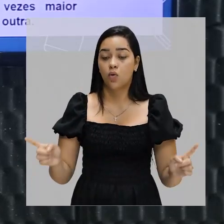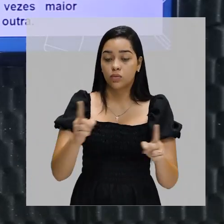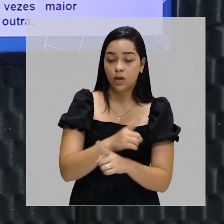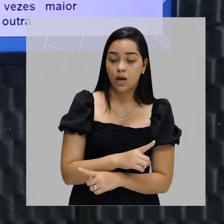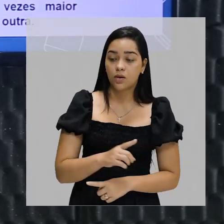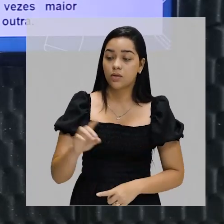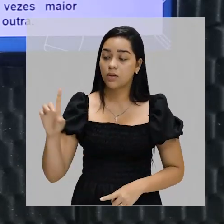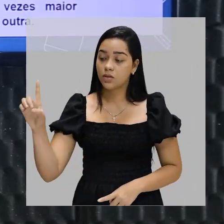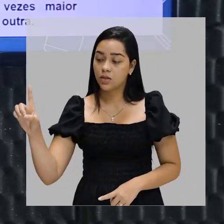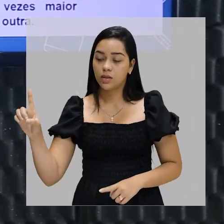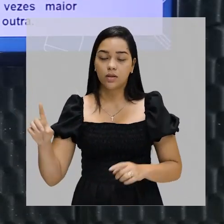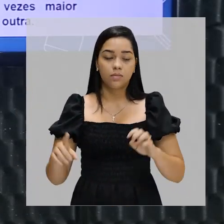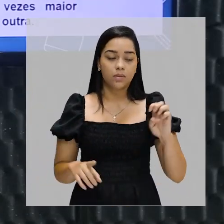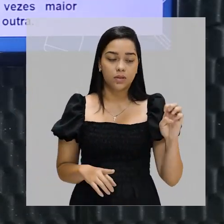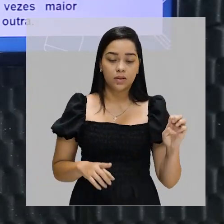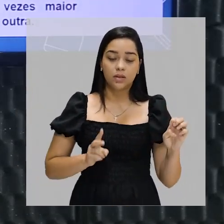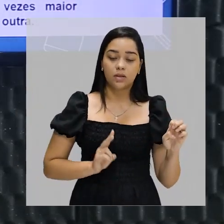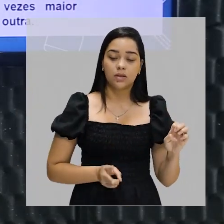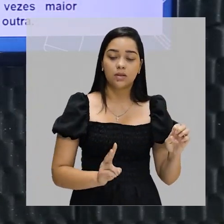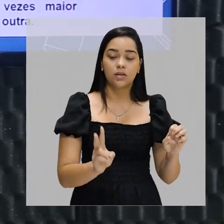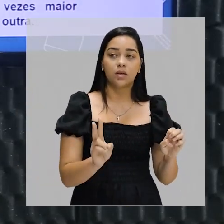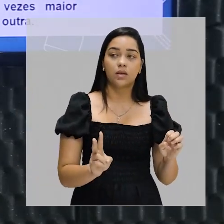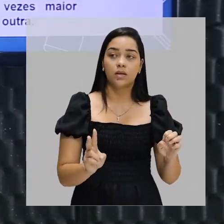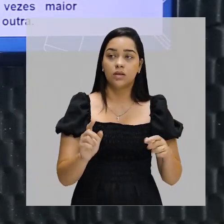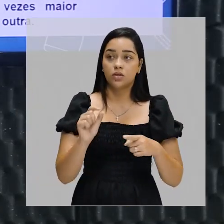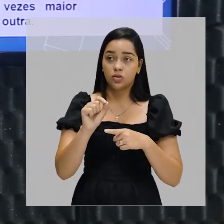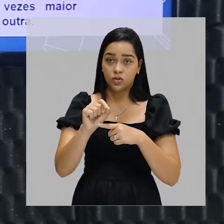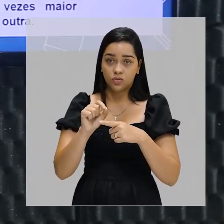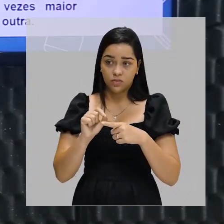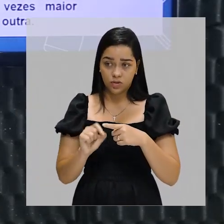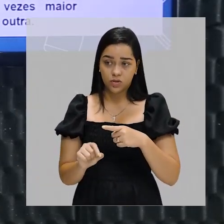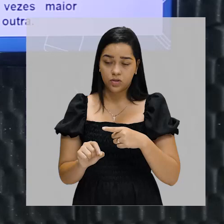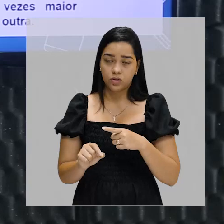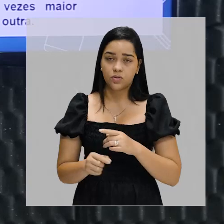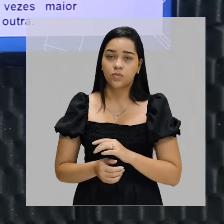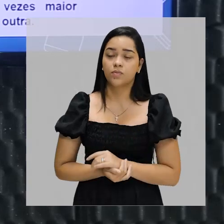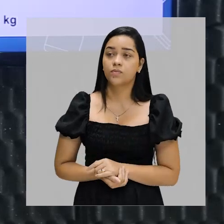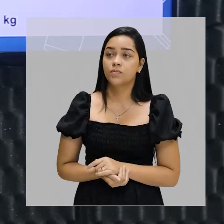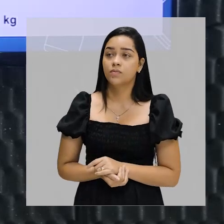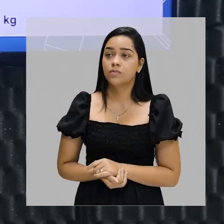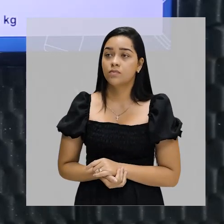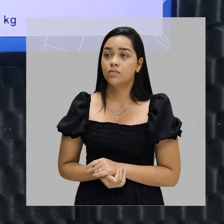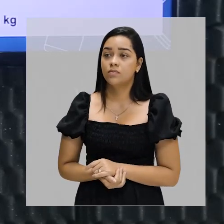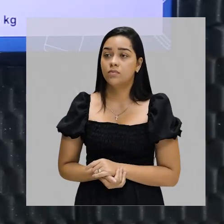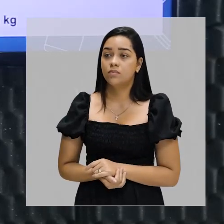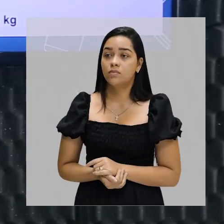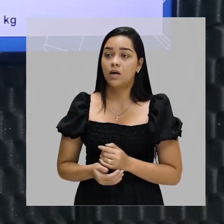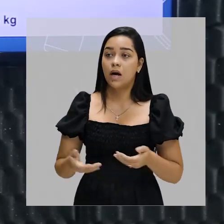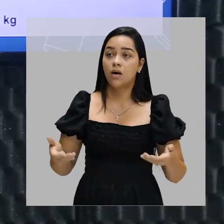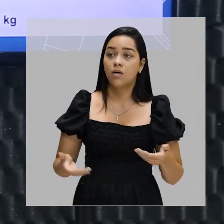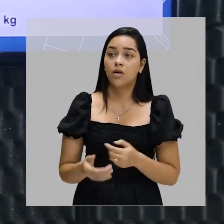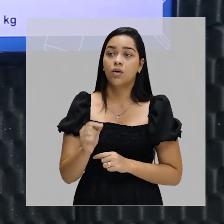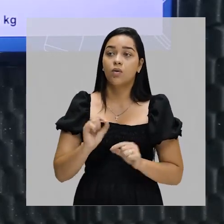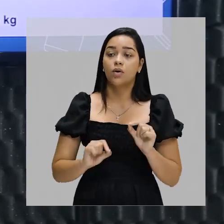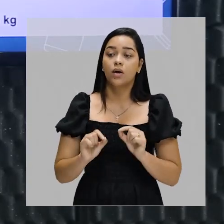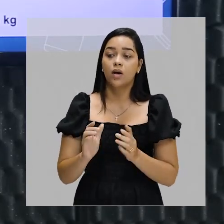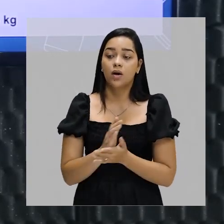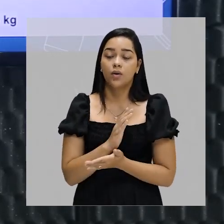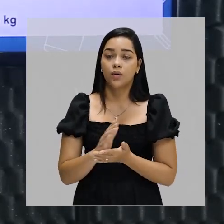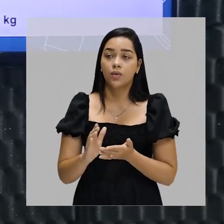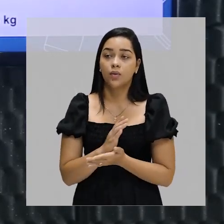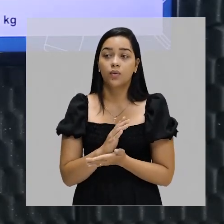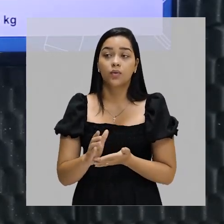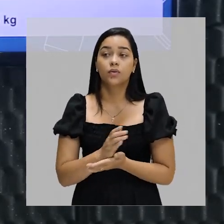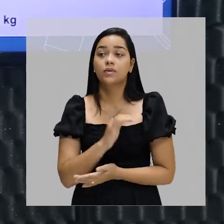da direita para a esquerda, estamos sempre dividindo por 1000, certo? Agora vamos a alguns